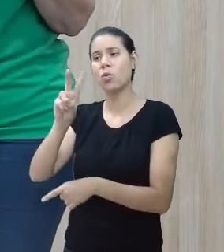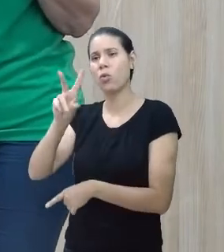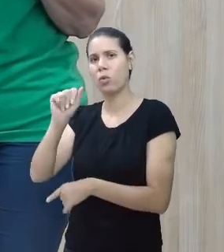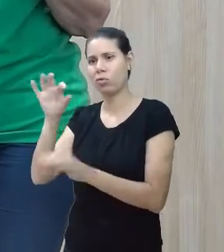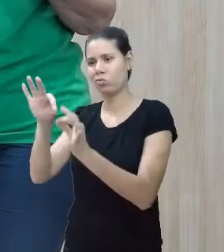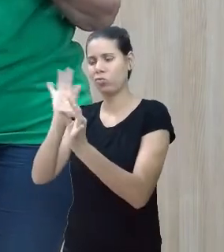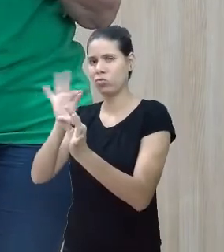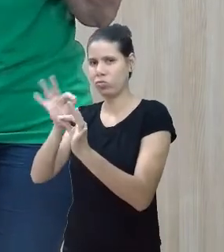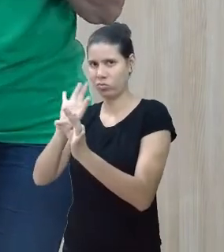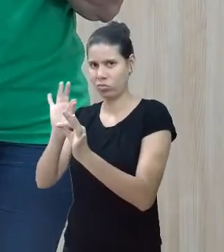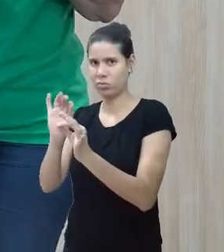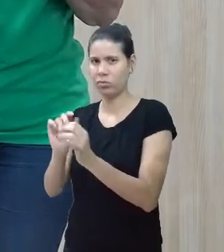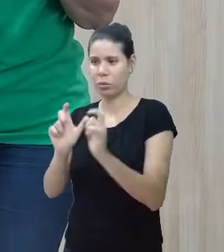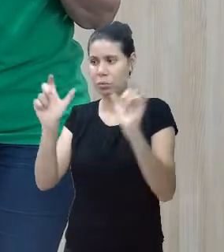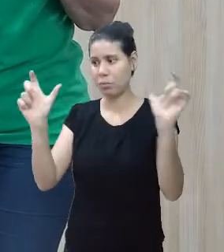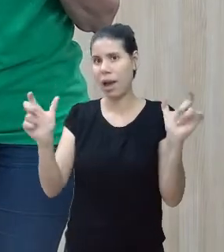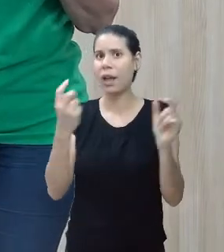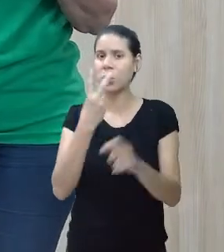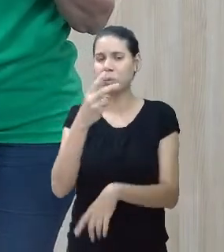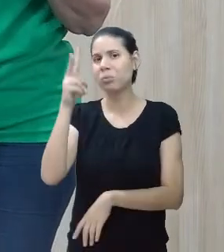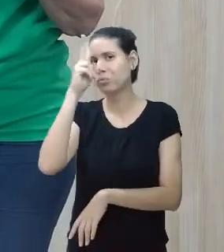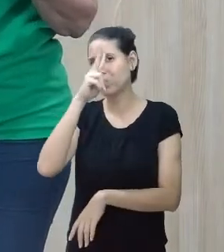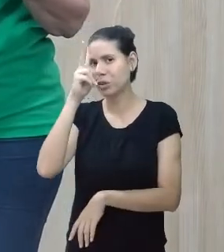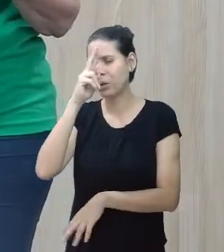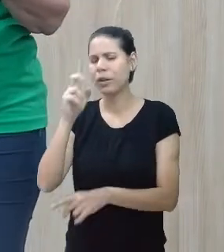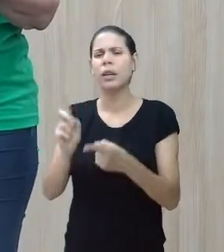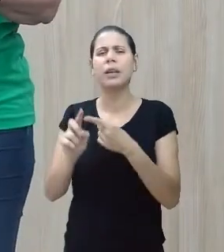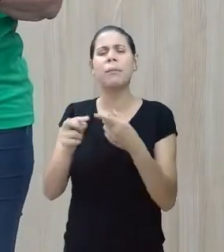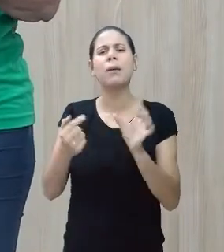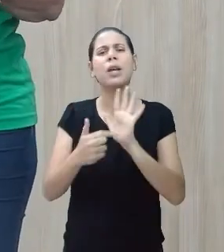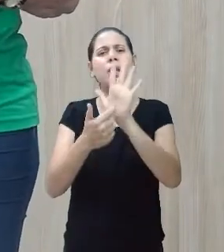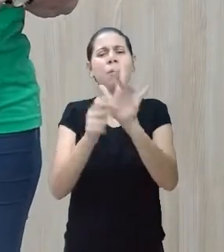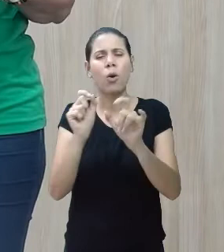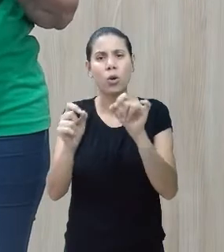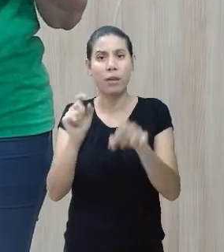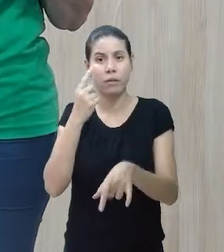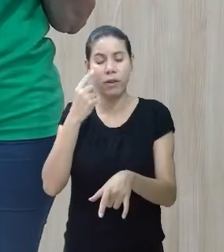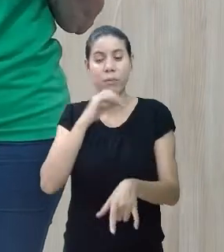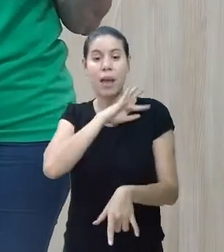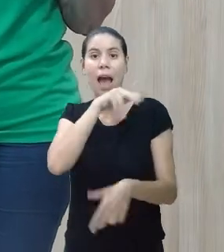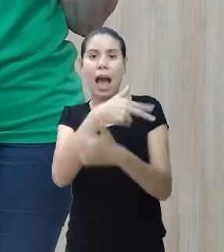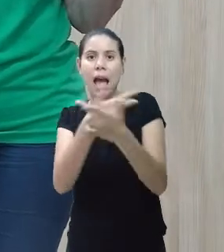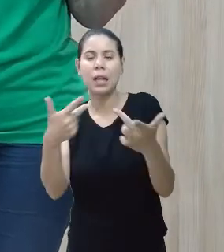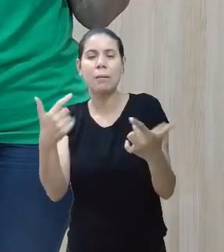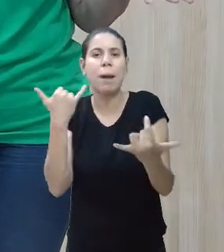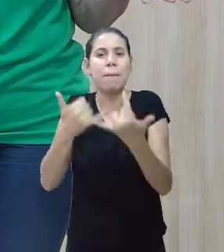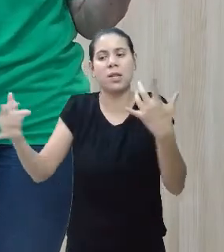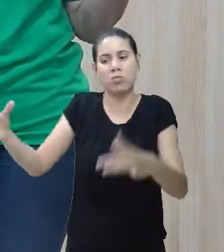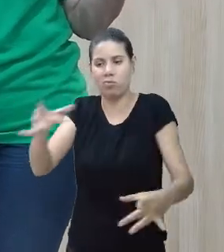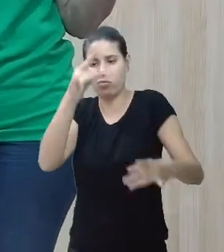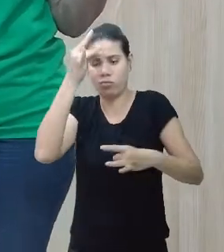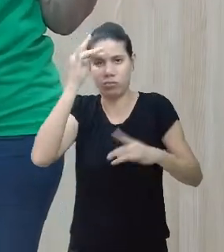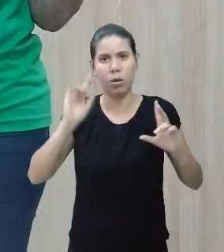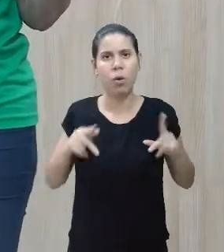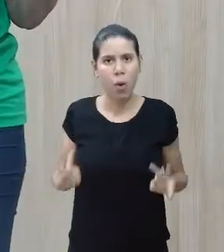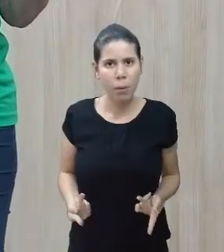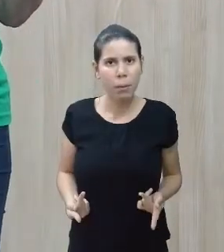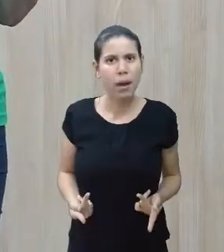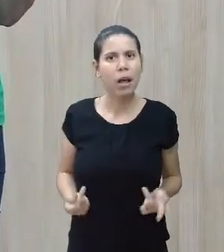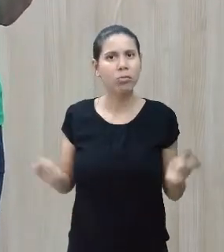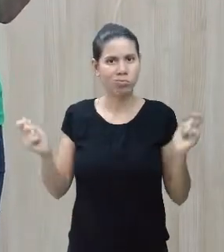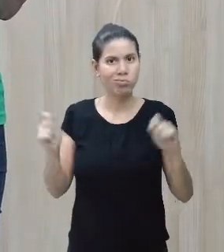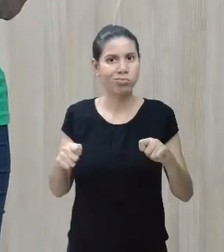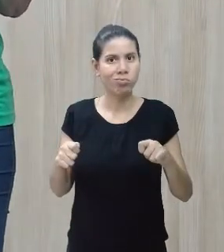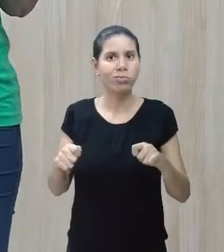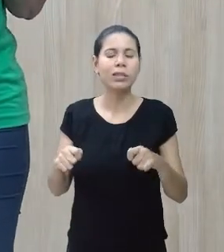gente vê é que os animais, eles são assim, mostrados como se fossem pessoas, como se fossem humanos, seres humanos.